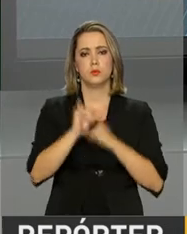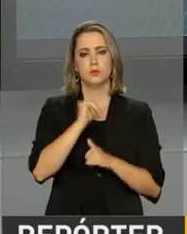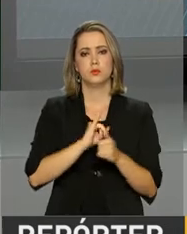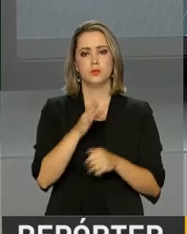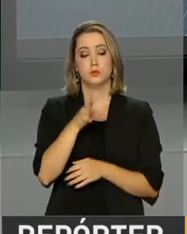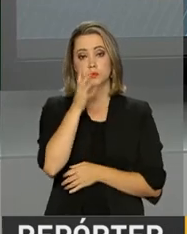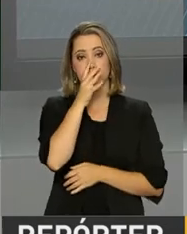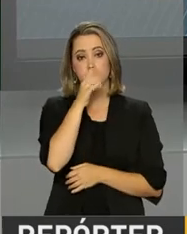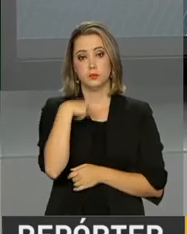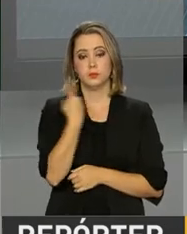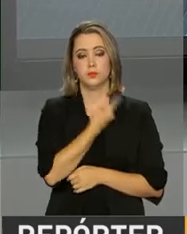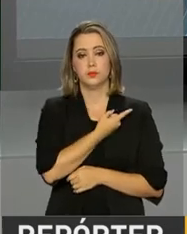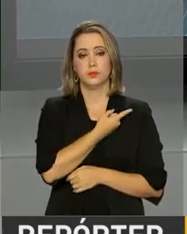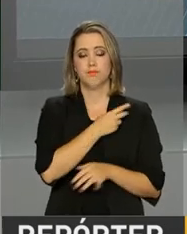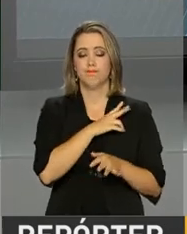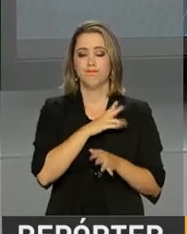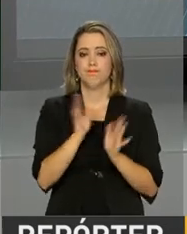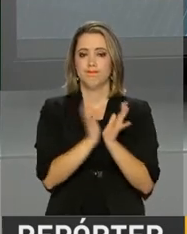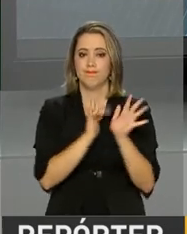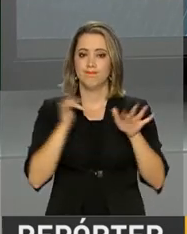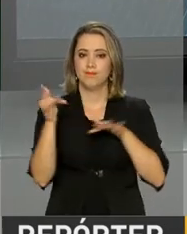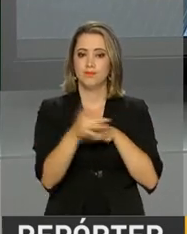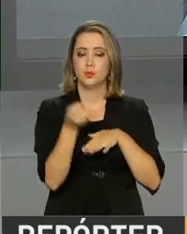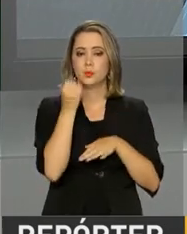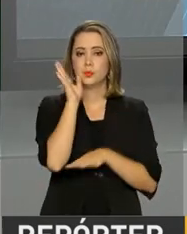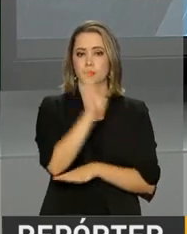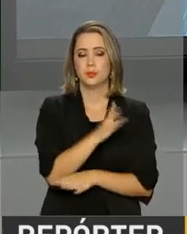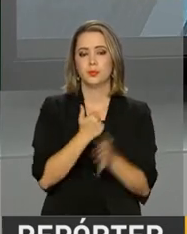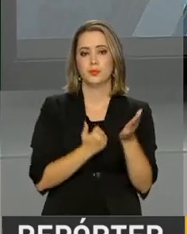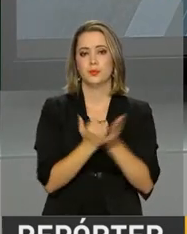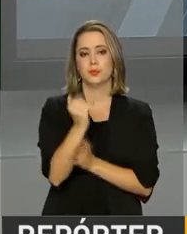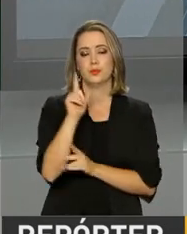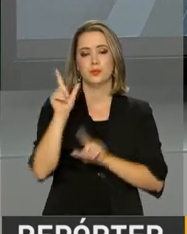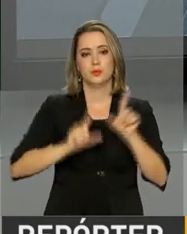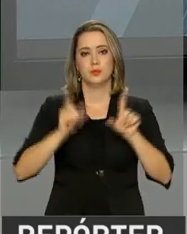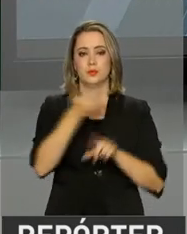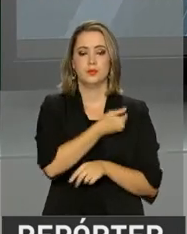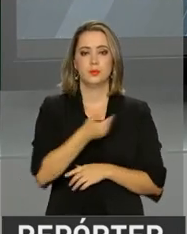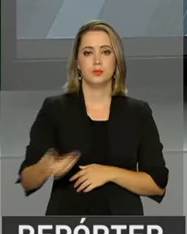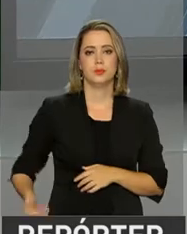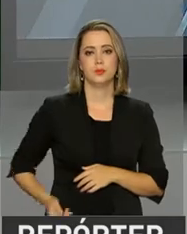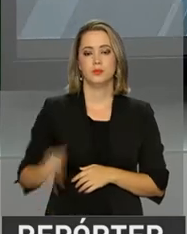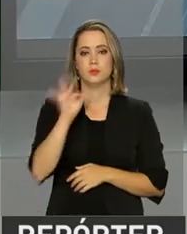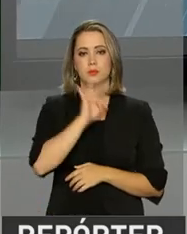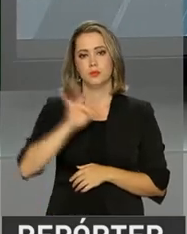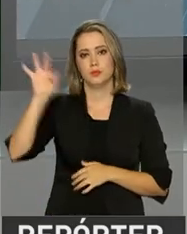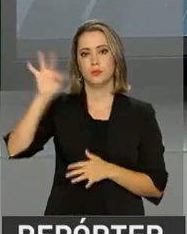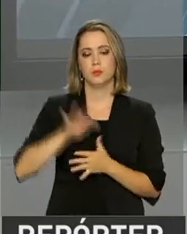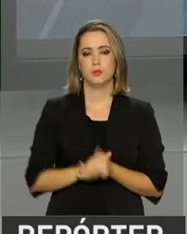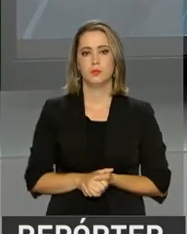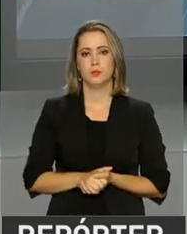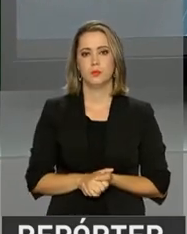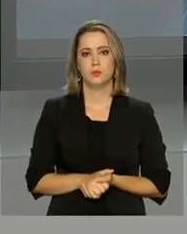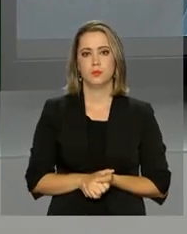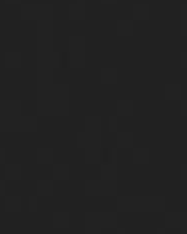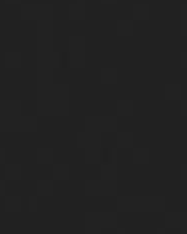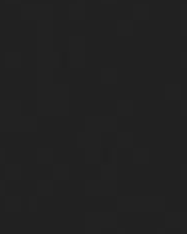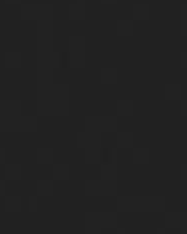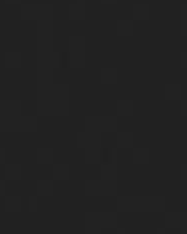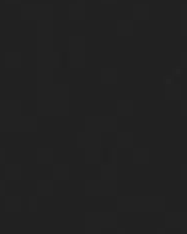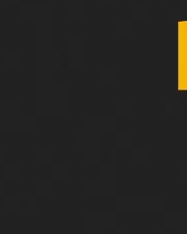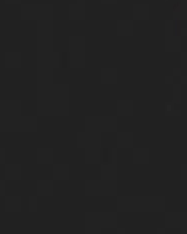acompanha em nossas redes sociais têm uma ótima tarde continue com a gente aqui na nbr a tv do governo federal